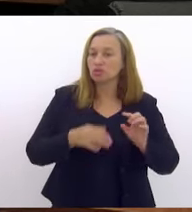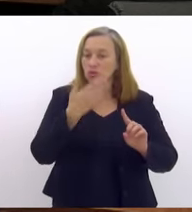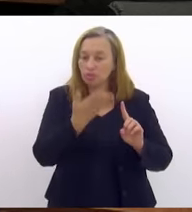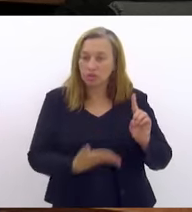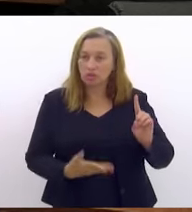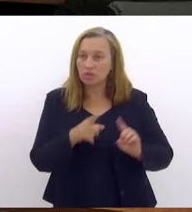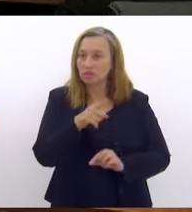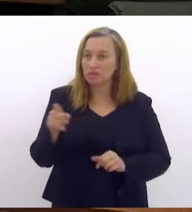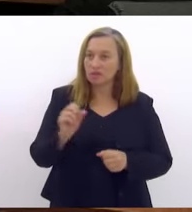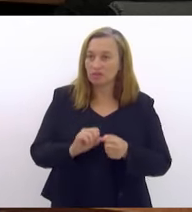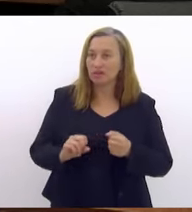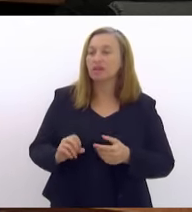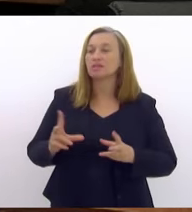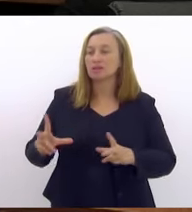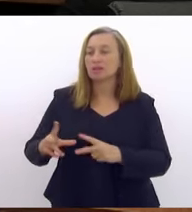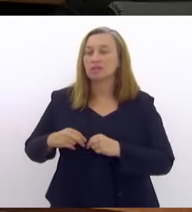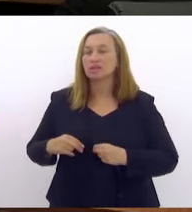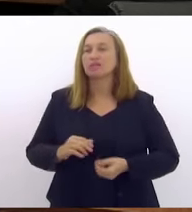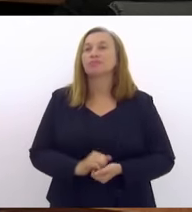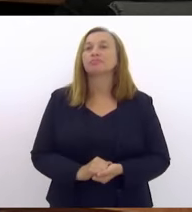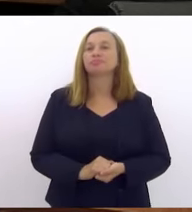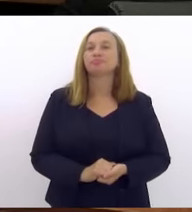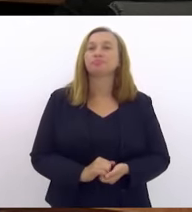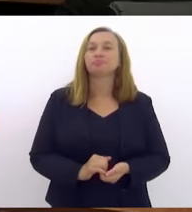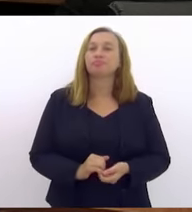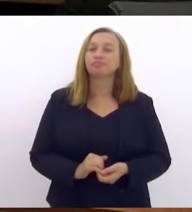vocês fazem por merecer.